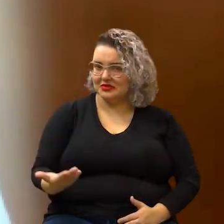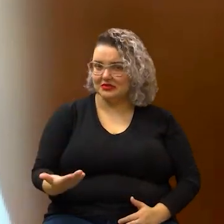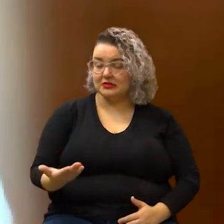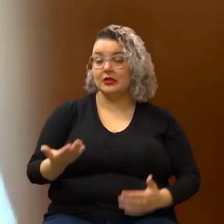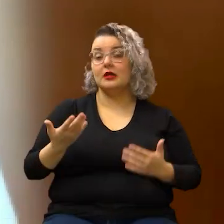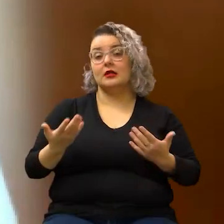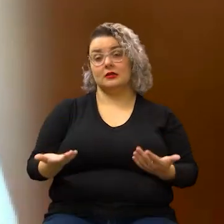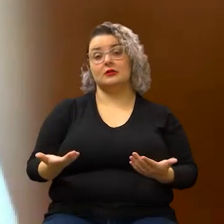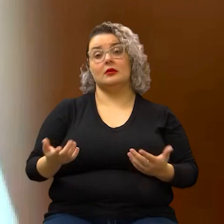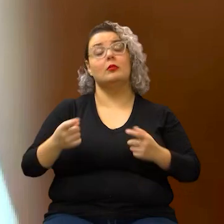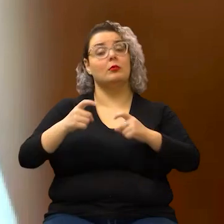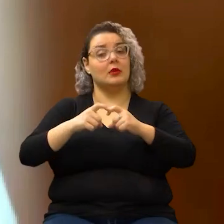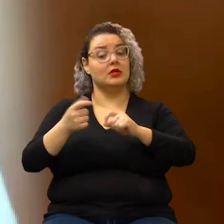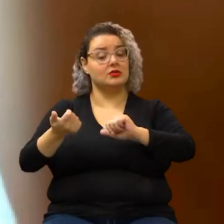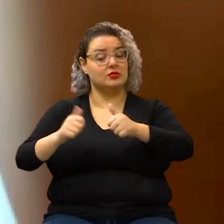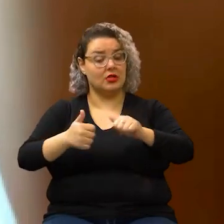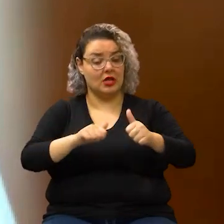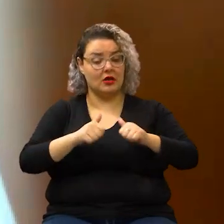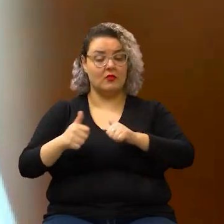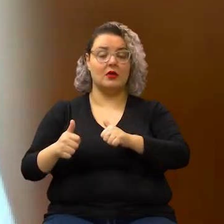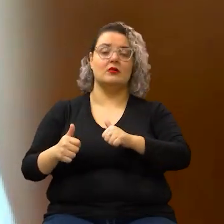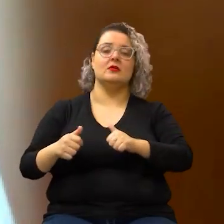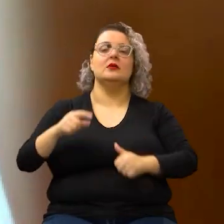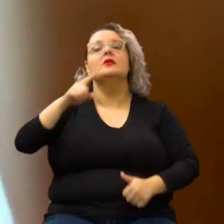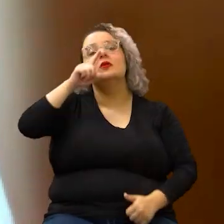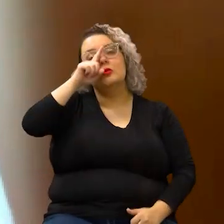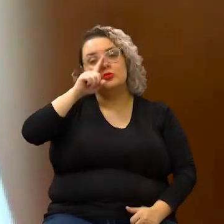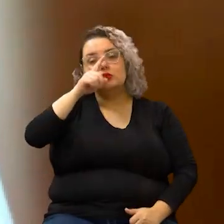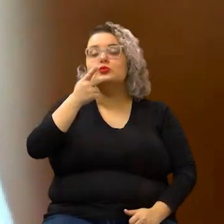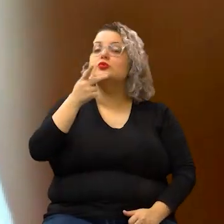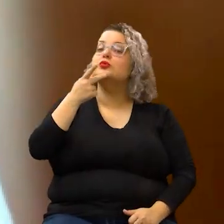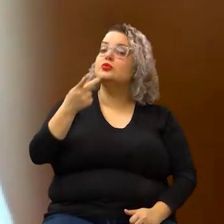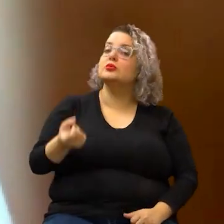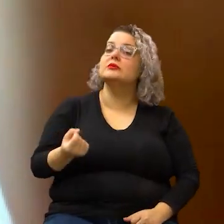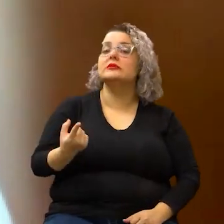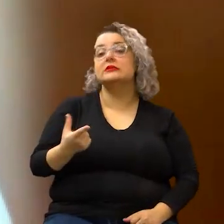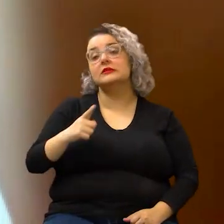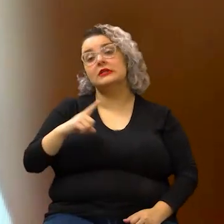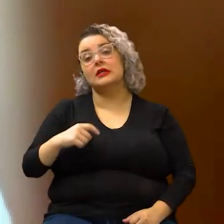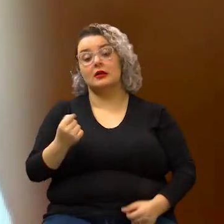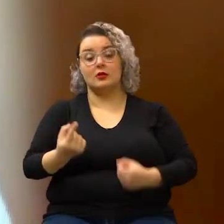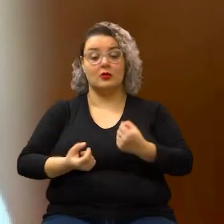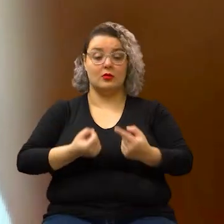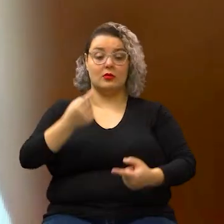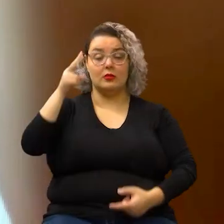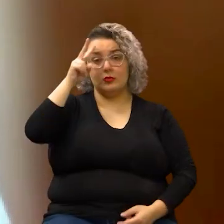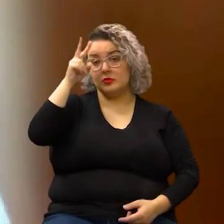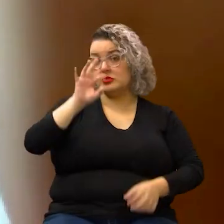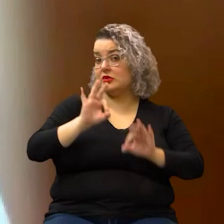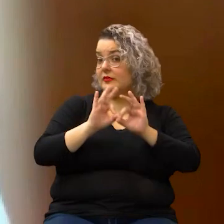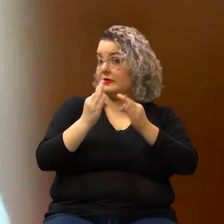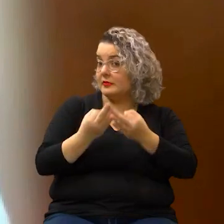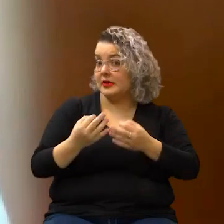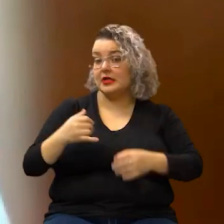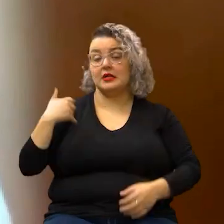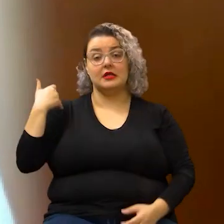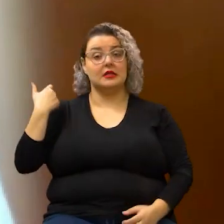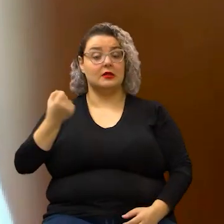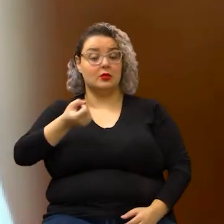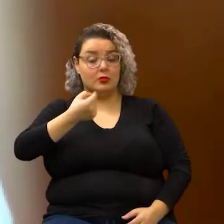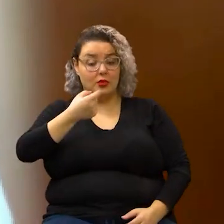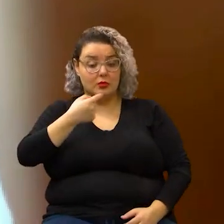dia a dia. Então, com isso, o médico vai avaliar os fatores de risco que eu citei, se tem algum histórico familiar, a